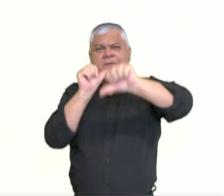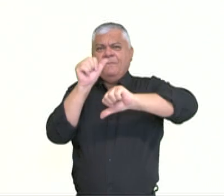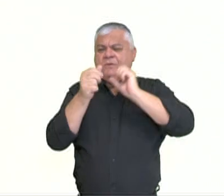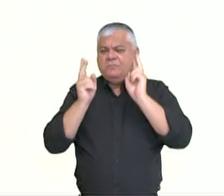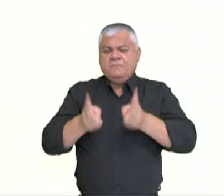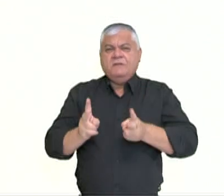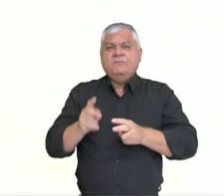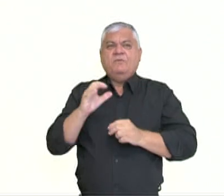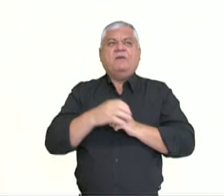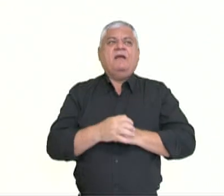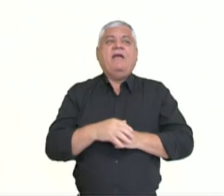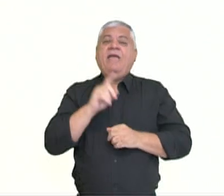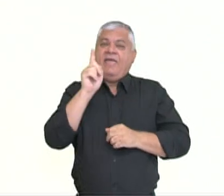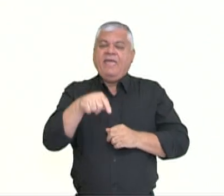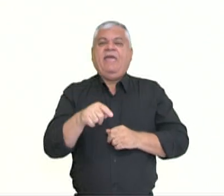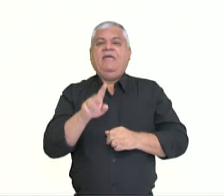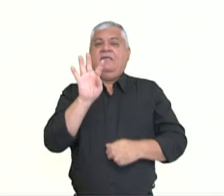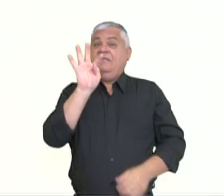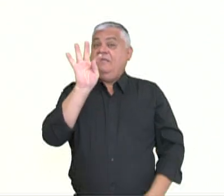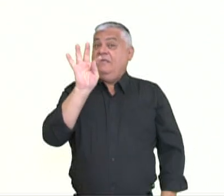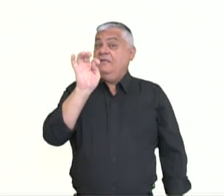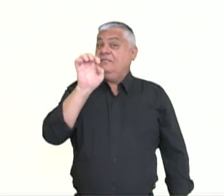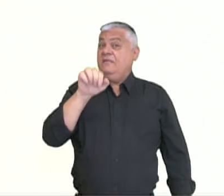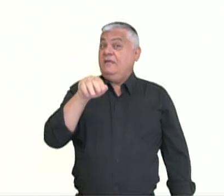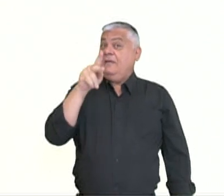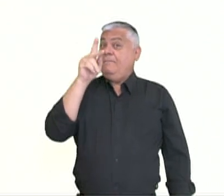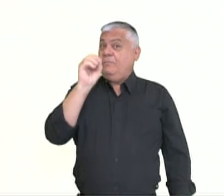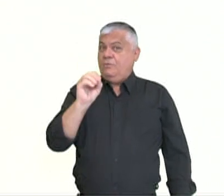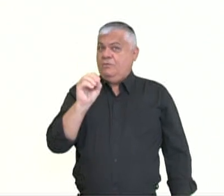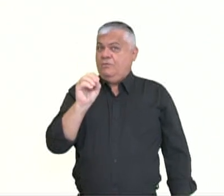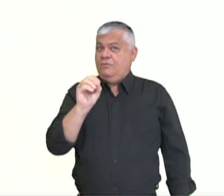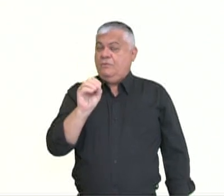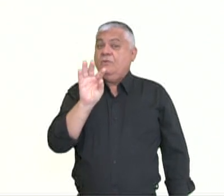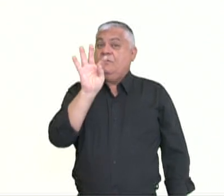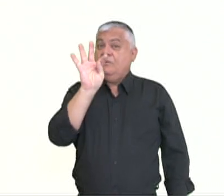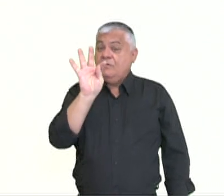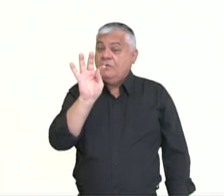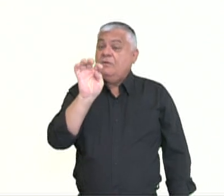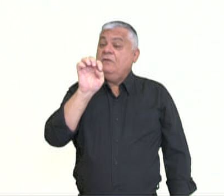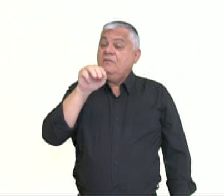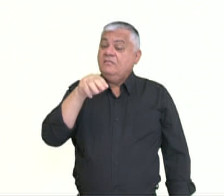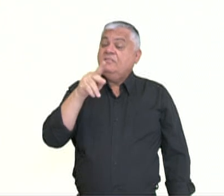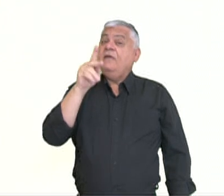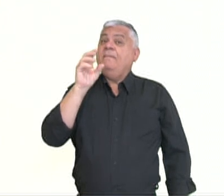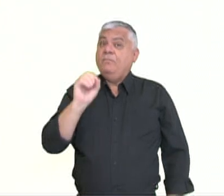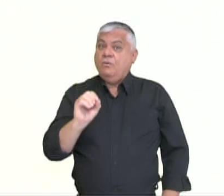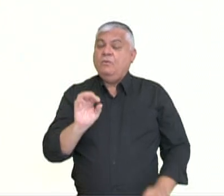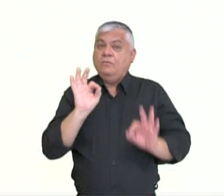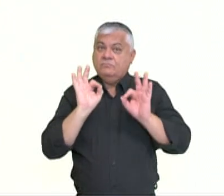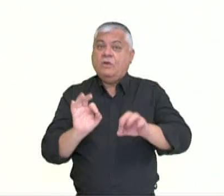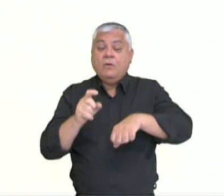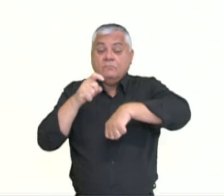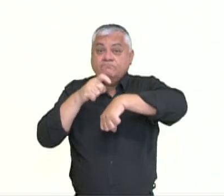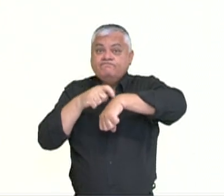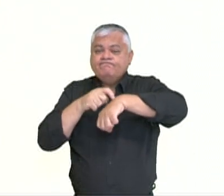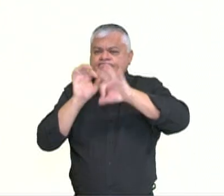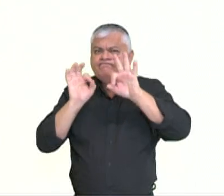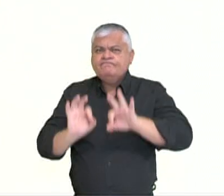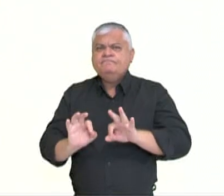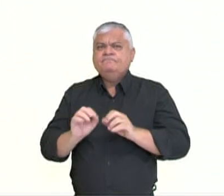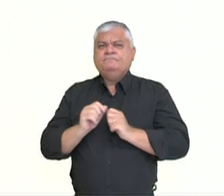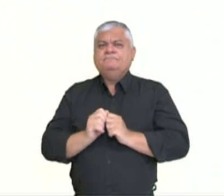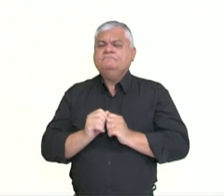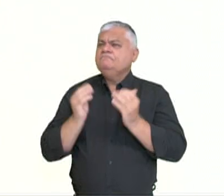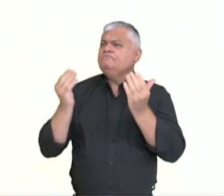eu chamo de tempo, certo? Então, analiso somente esse momento. Aí